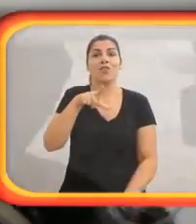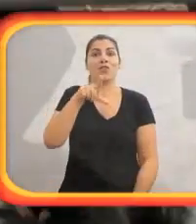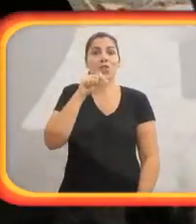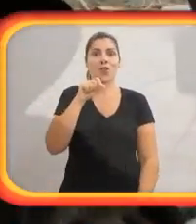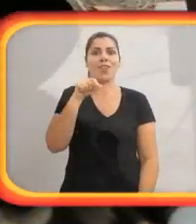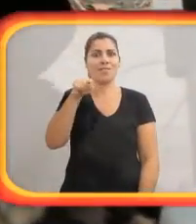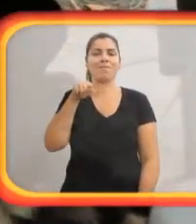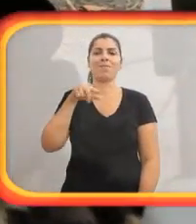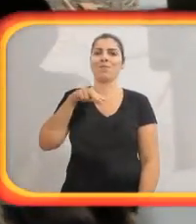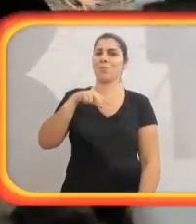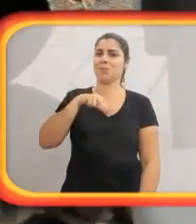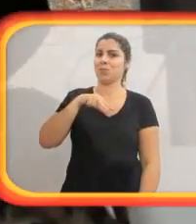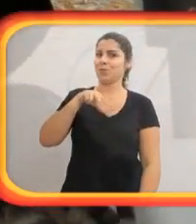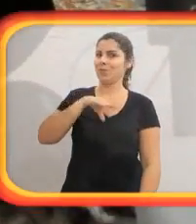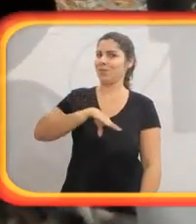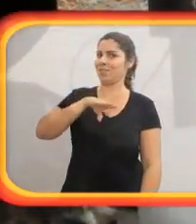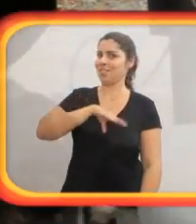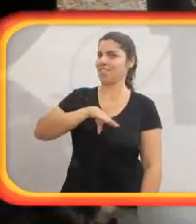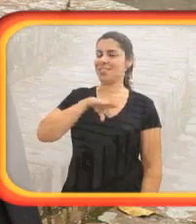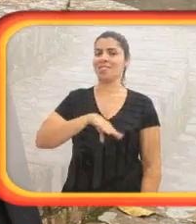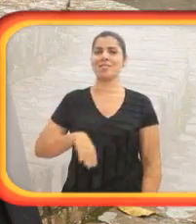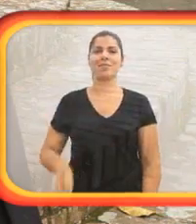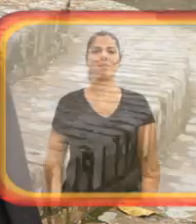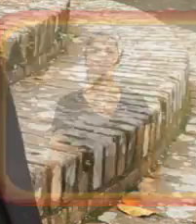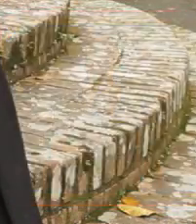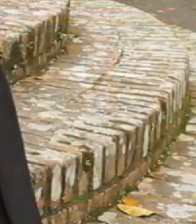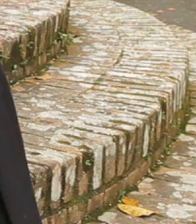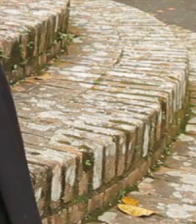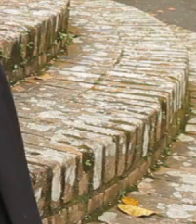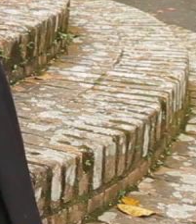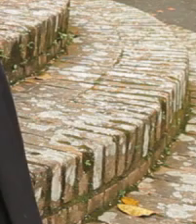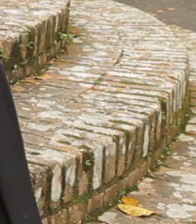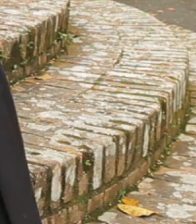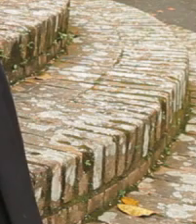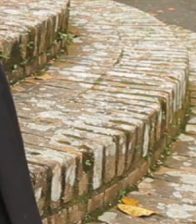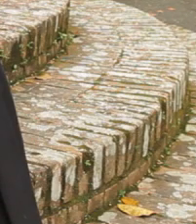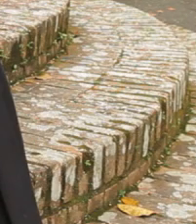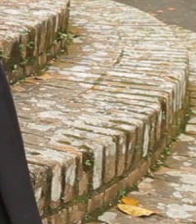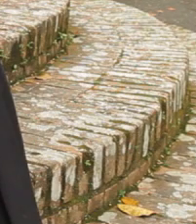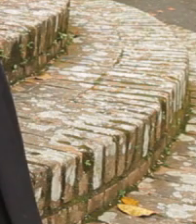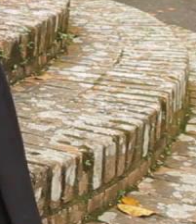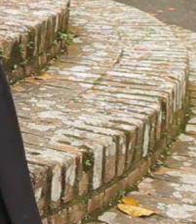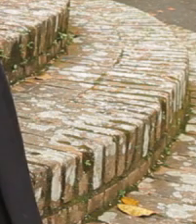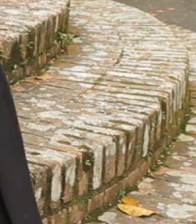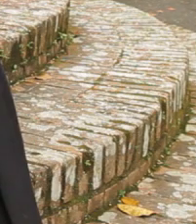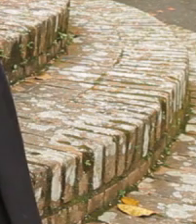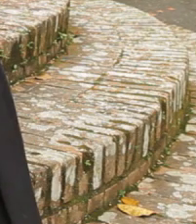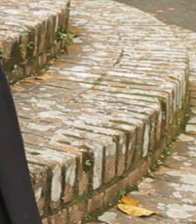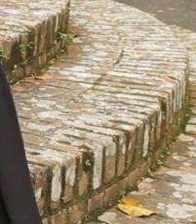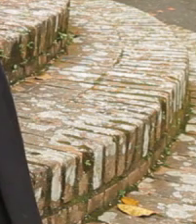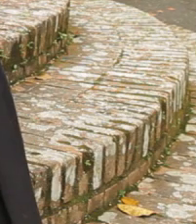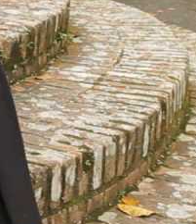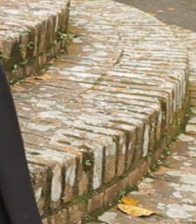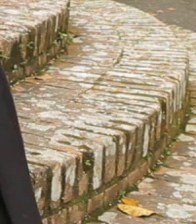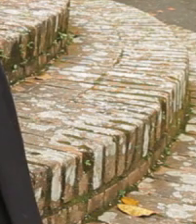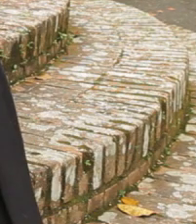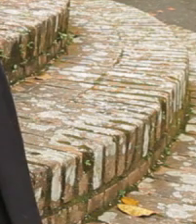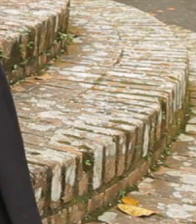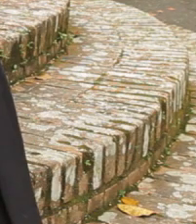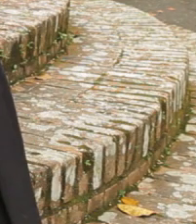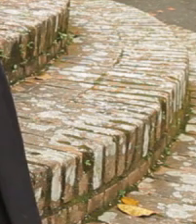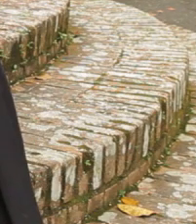Eu gostava de espanhol, eu queria estudar mais uma língua que não fosse muito típica.